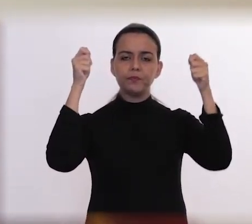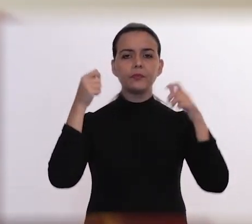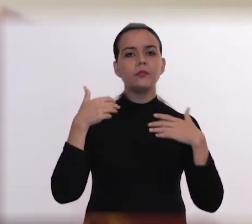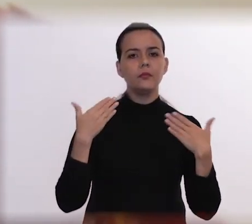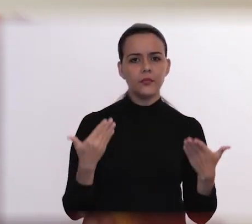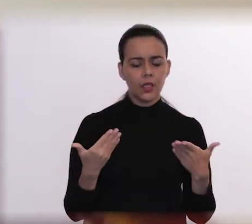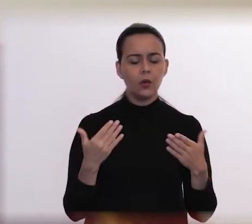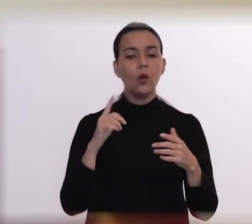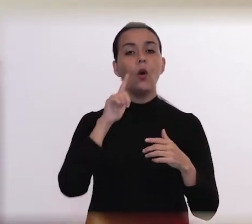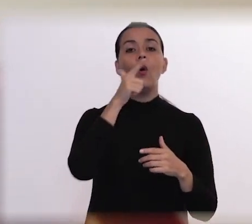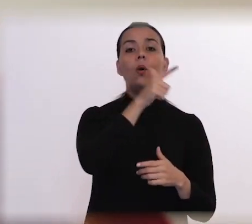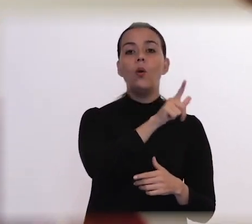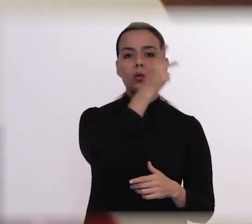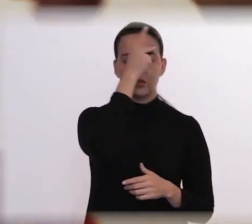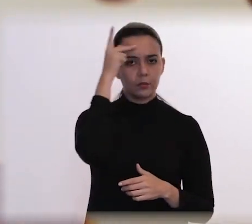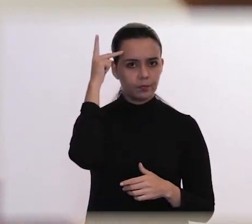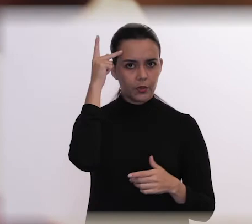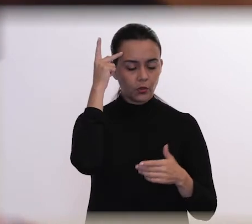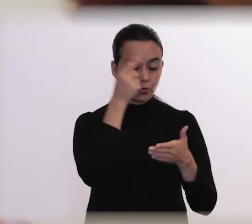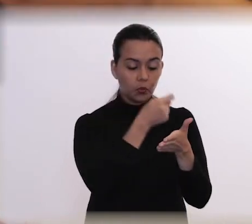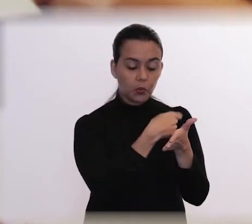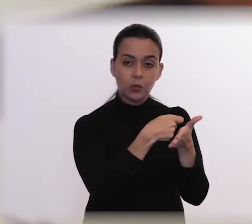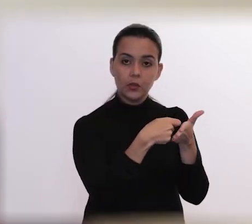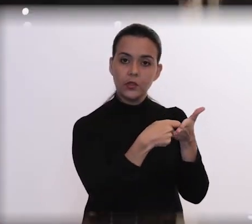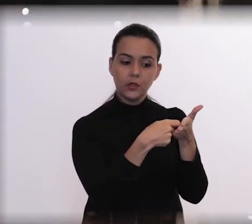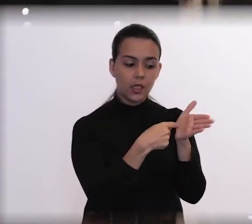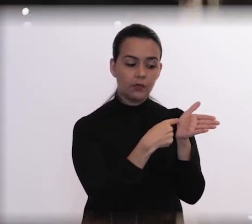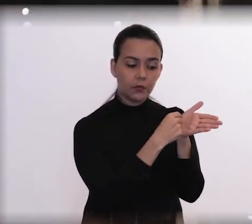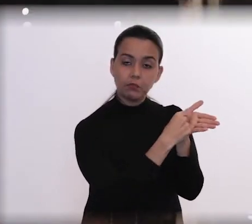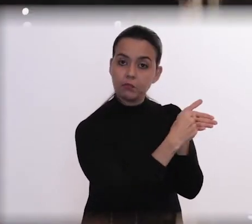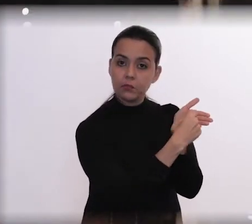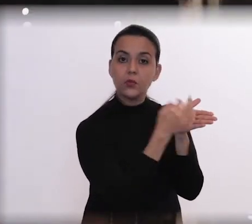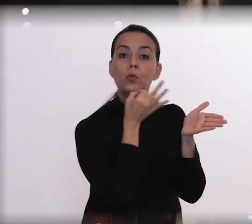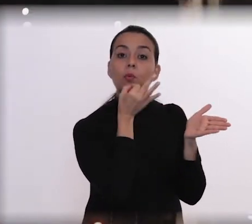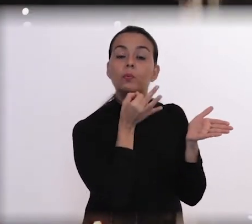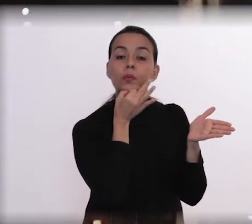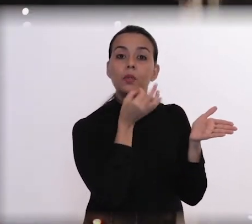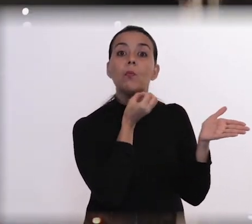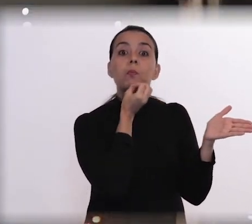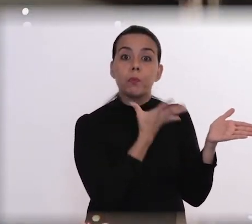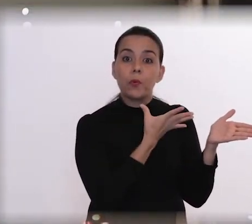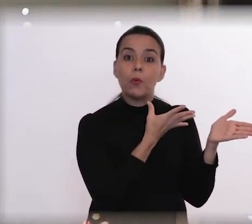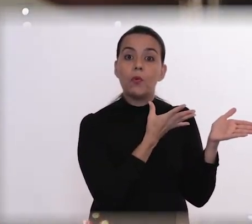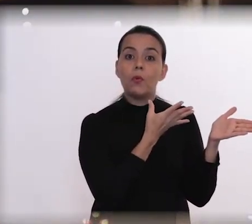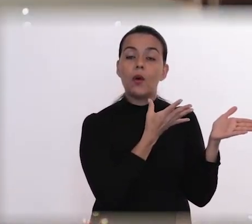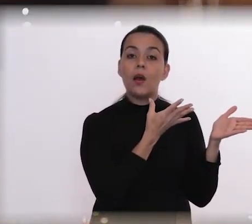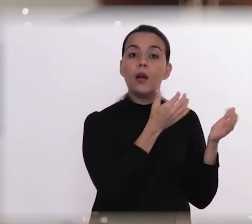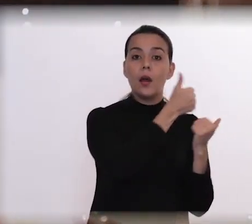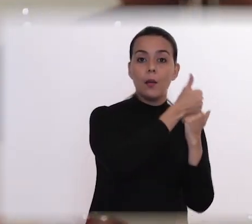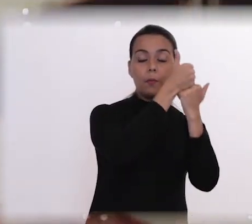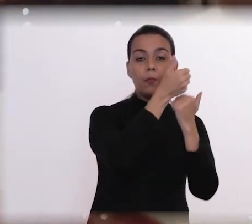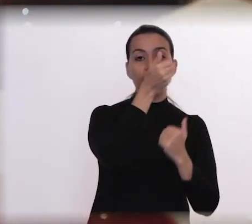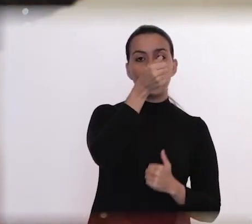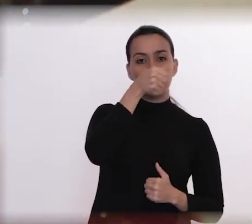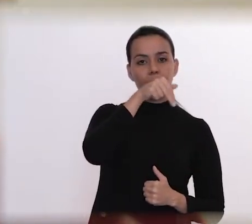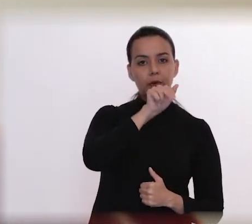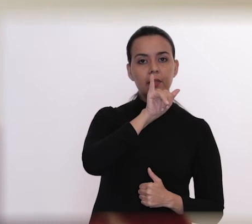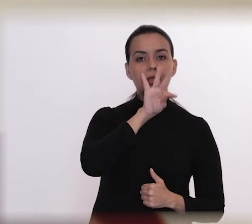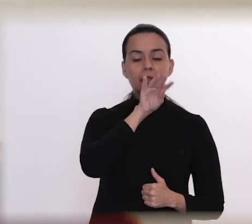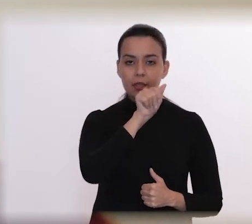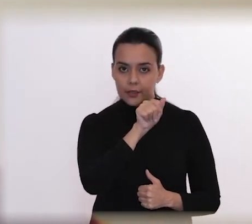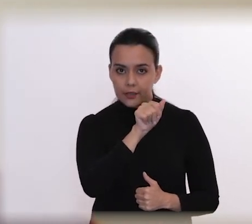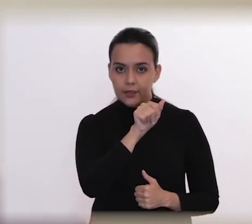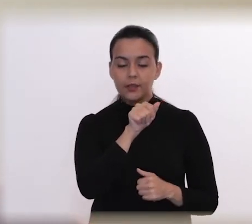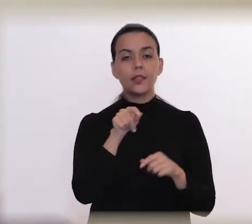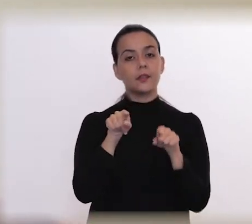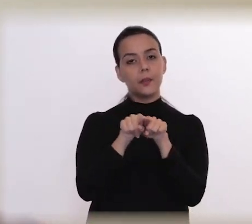então ele escreve um texto em defesa da Anita Malfatti, e Oswald de Andrade, que era um escritor em começo de carreira, mas muito atuante na